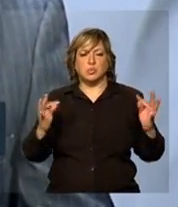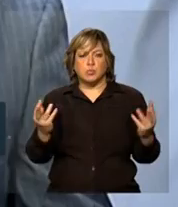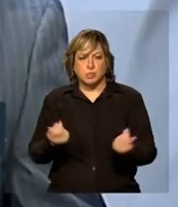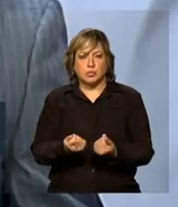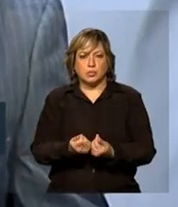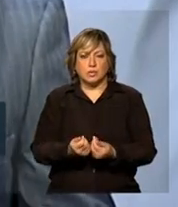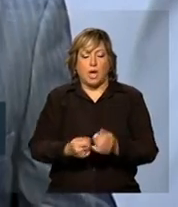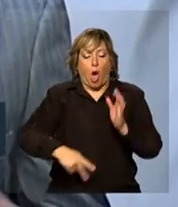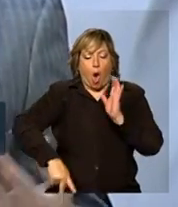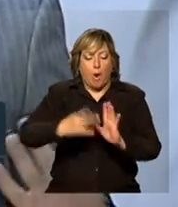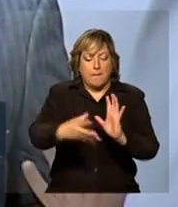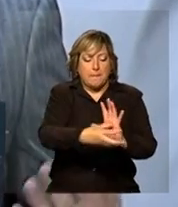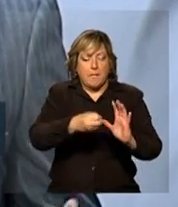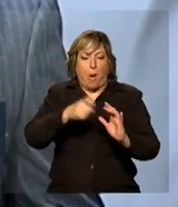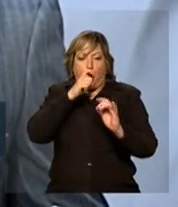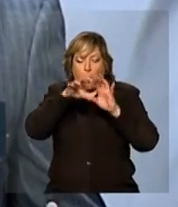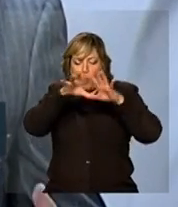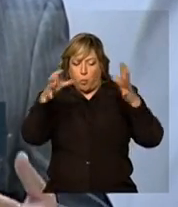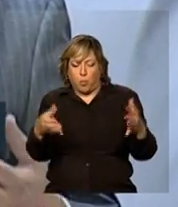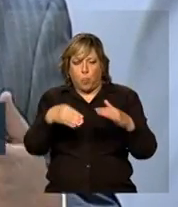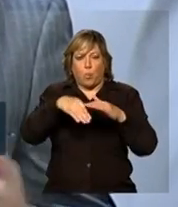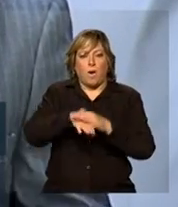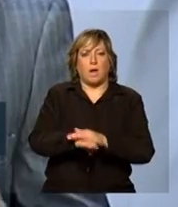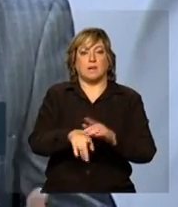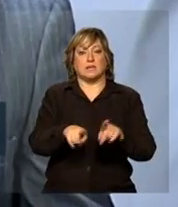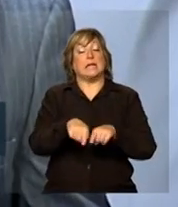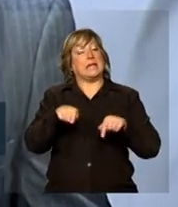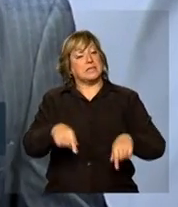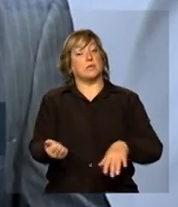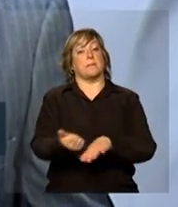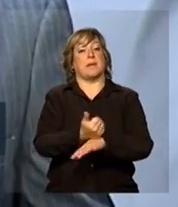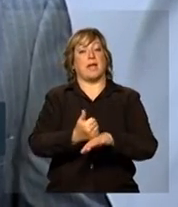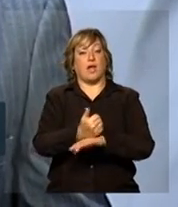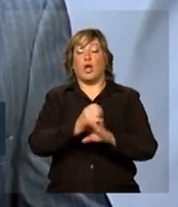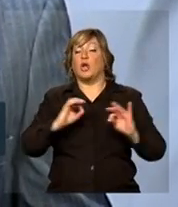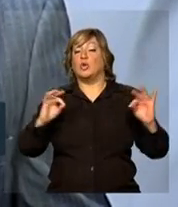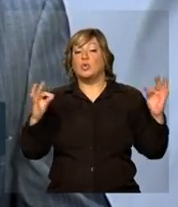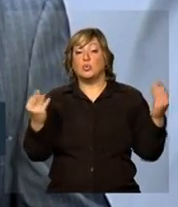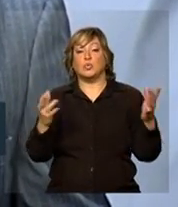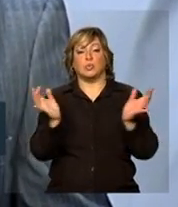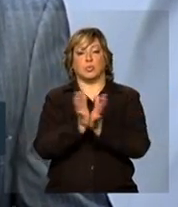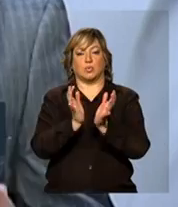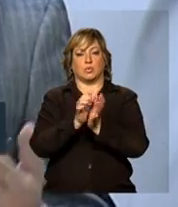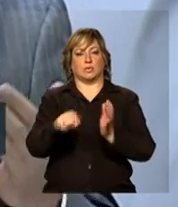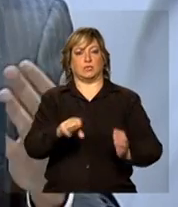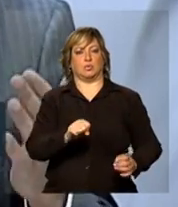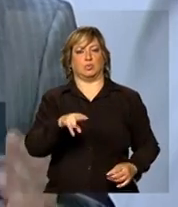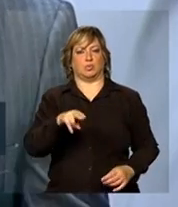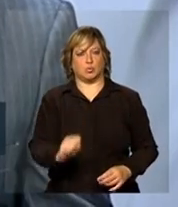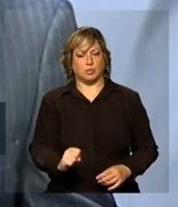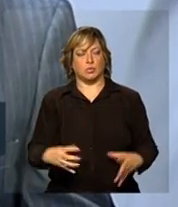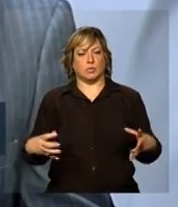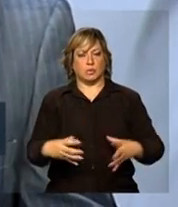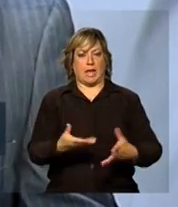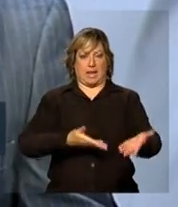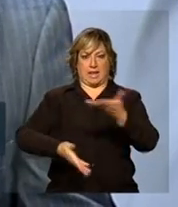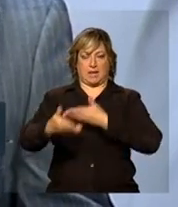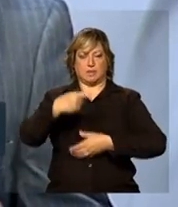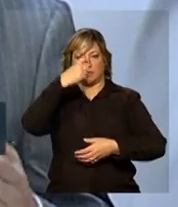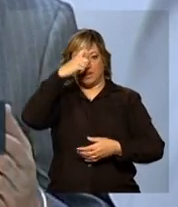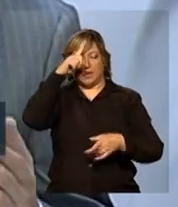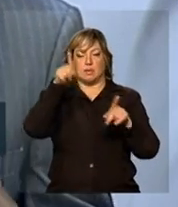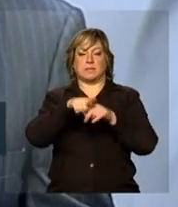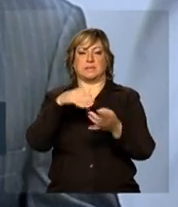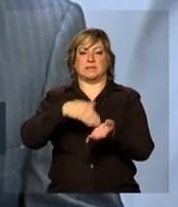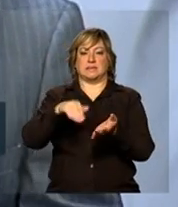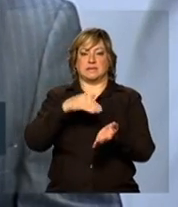Você melhora as relações entre todos os pontos de atenção da rede do Sistema Único de Saúde, a relação entre o hospital e a Secretaria